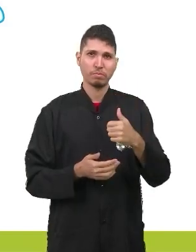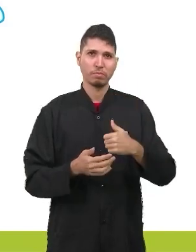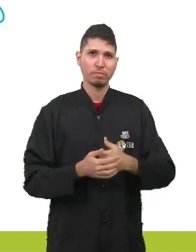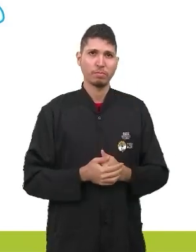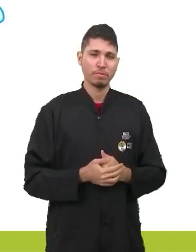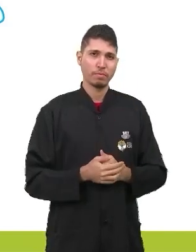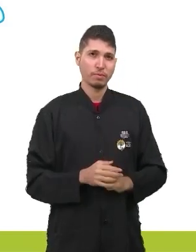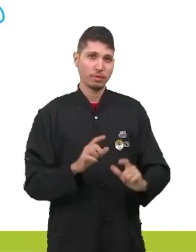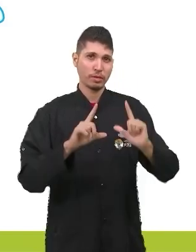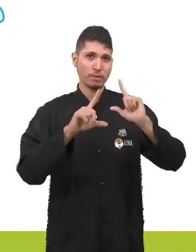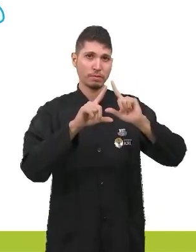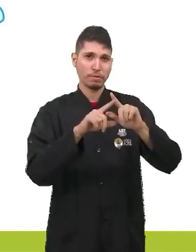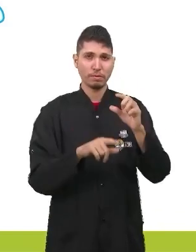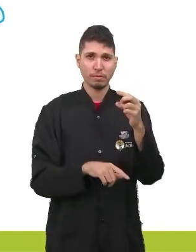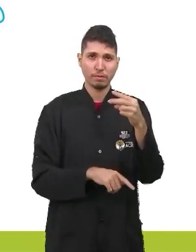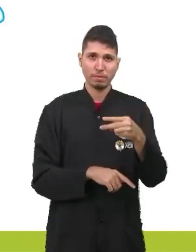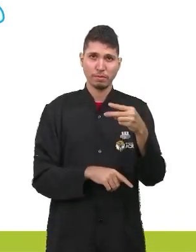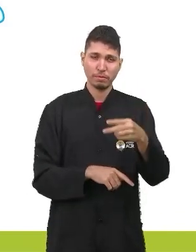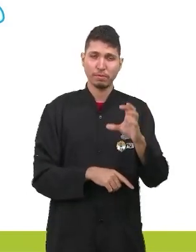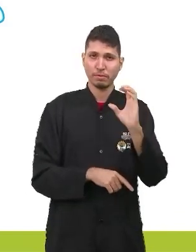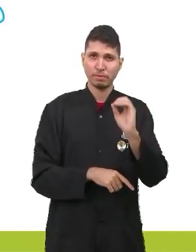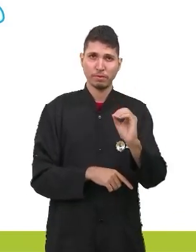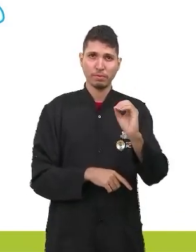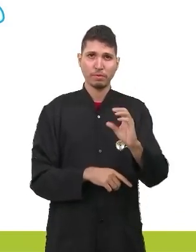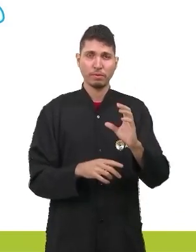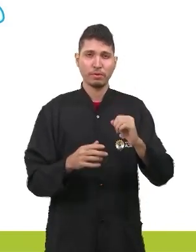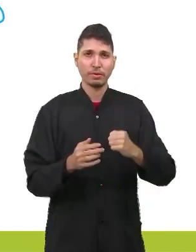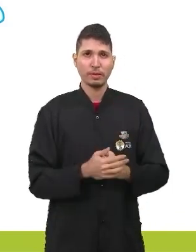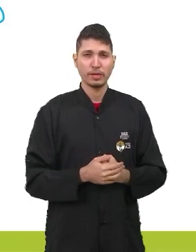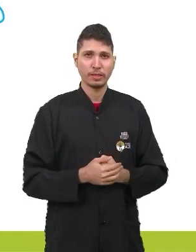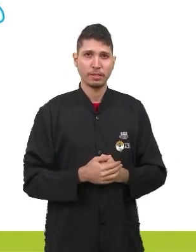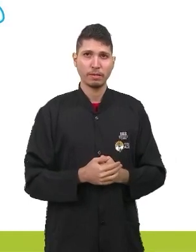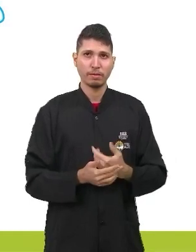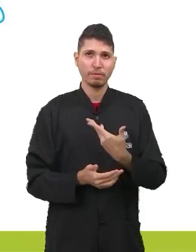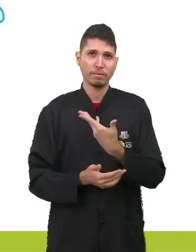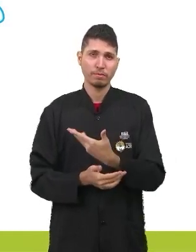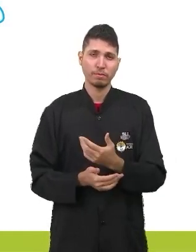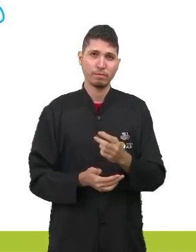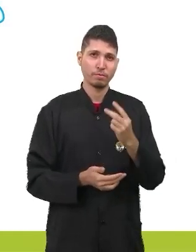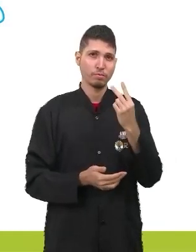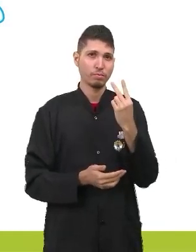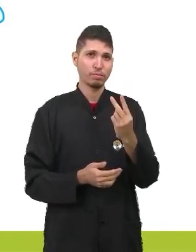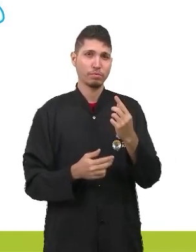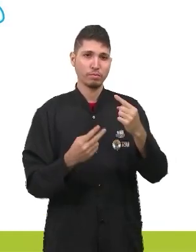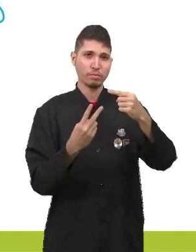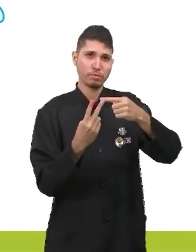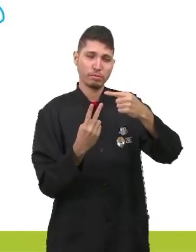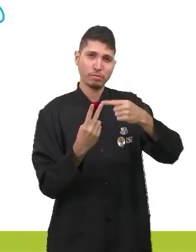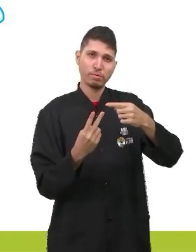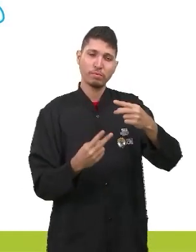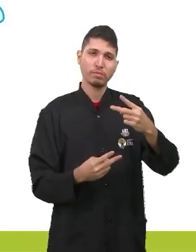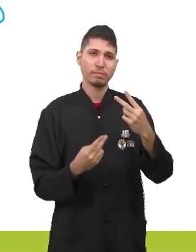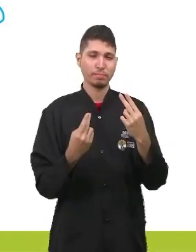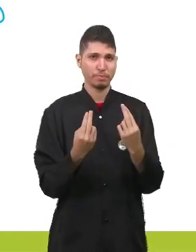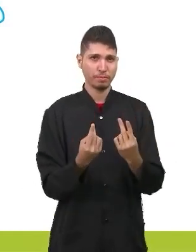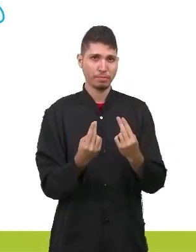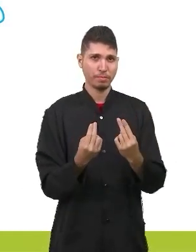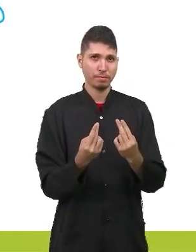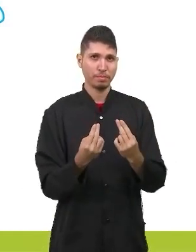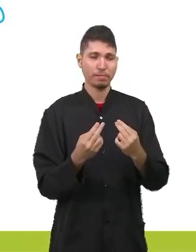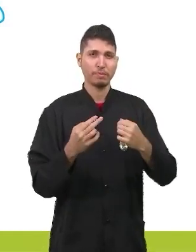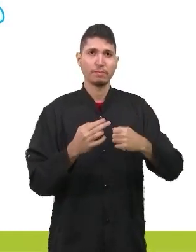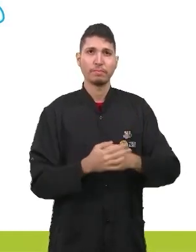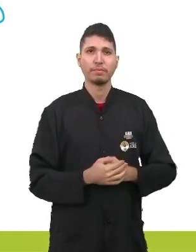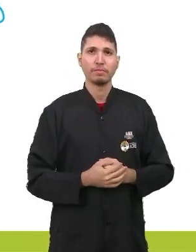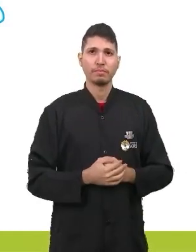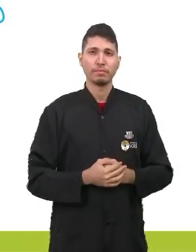delta igual a zero, que é esse segundo aqui, esse do meio aqui, tá vendo? Quando o delta é igual a zero, duas raízes são reais e iguais. Pessoal, o que significa isso? Ele está dizendo simplesmente